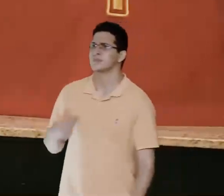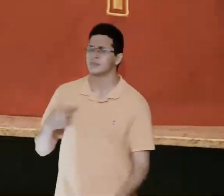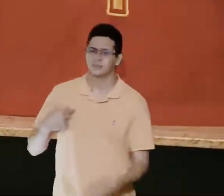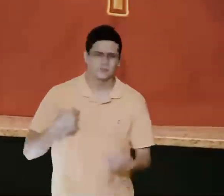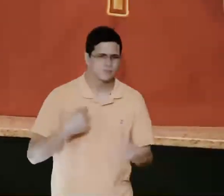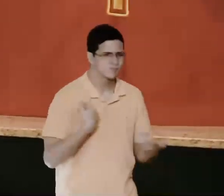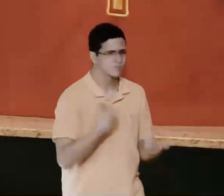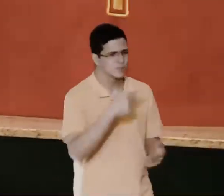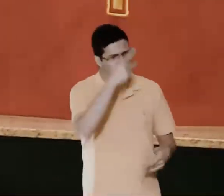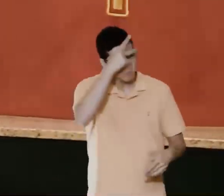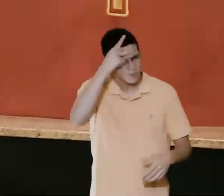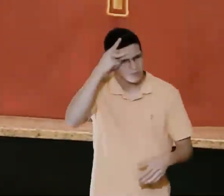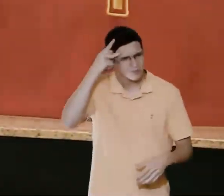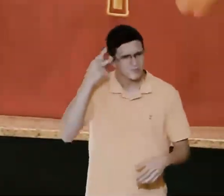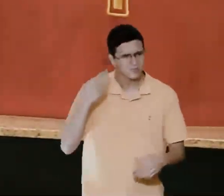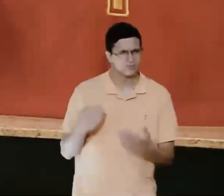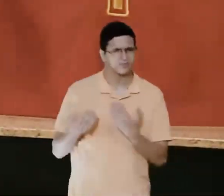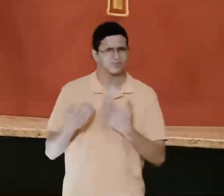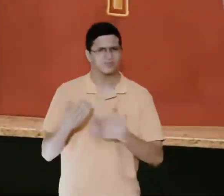levanta.